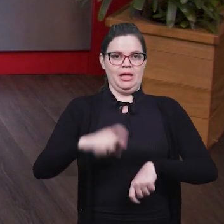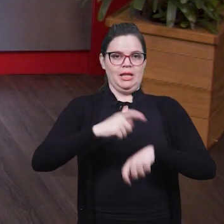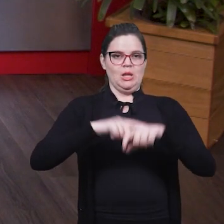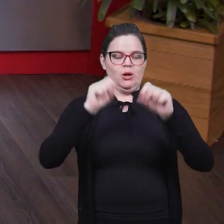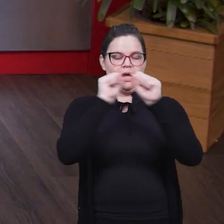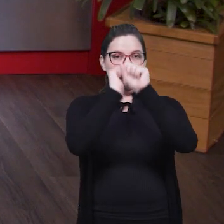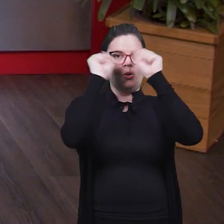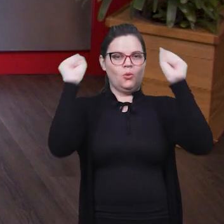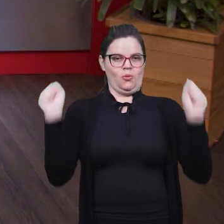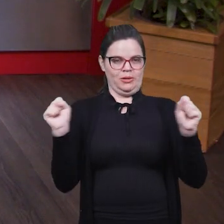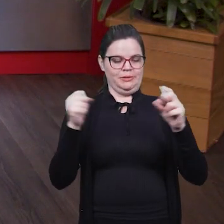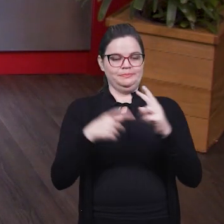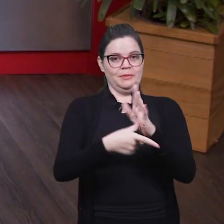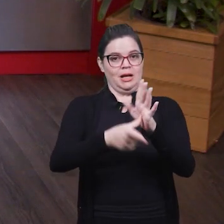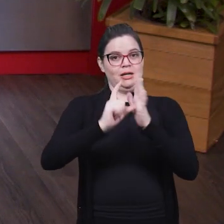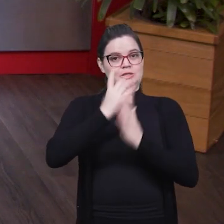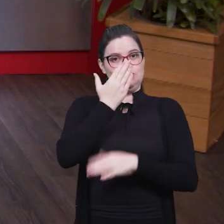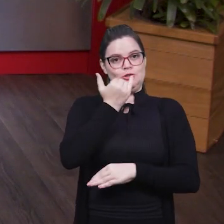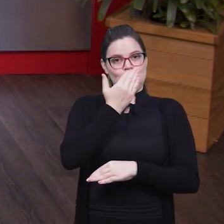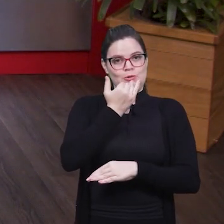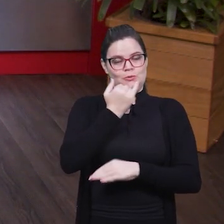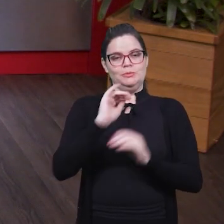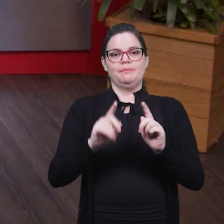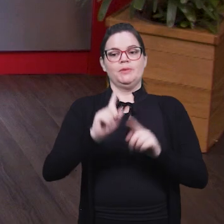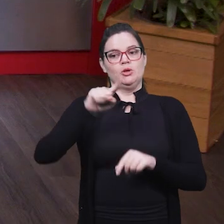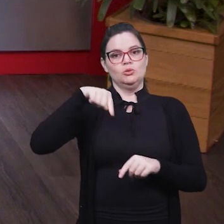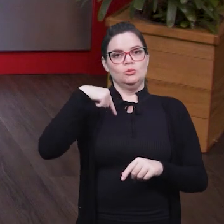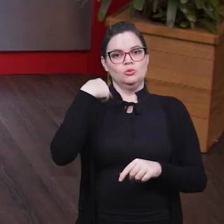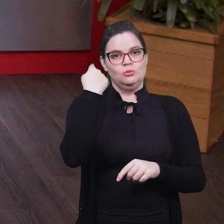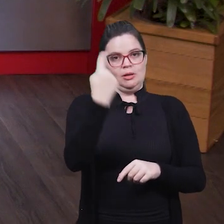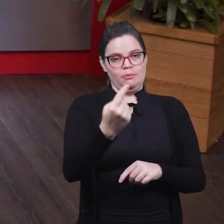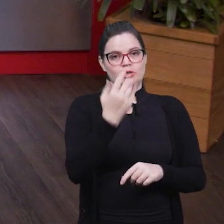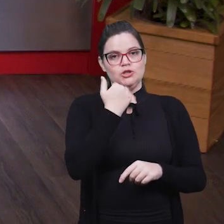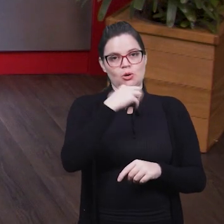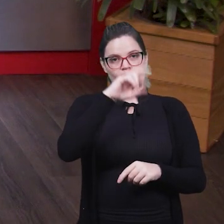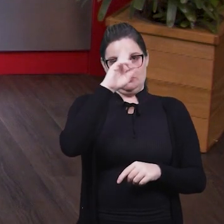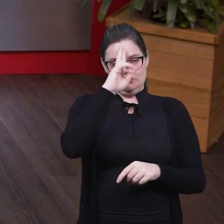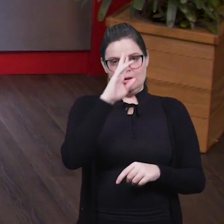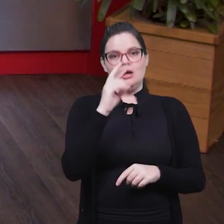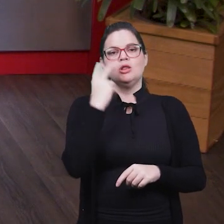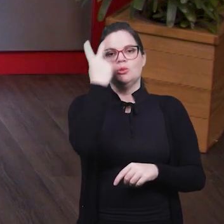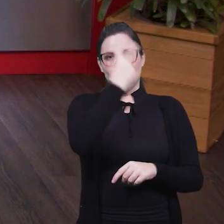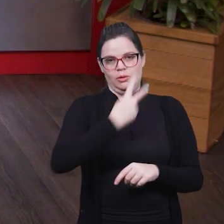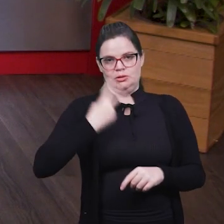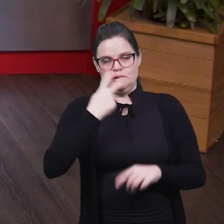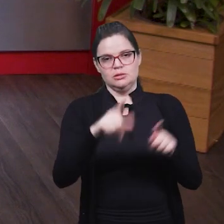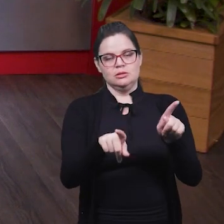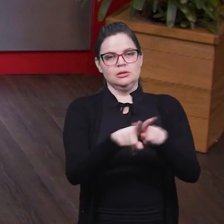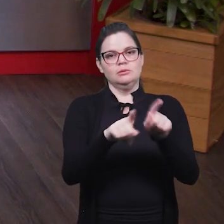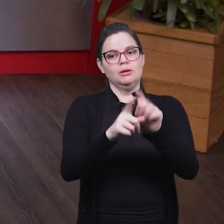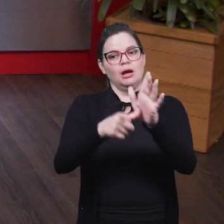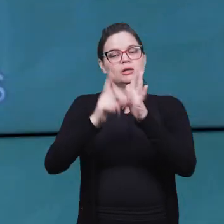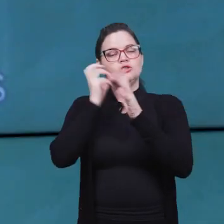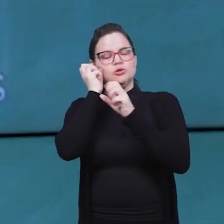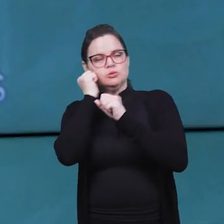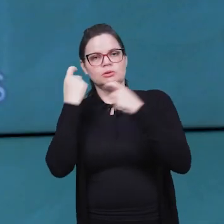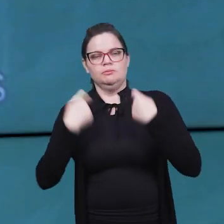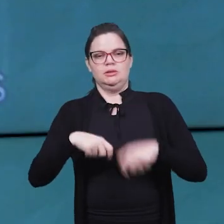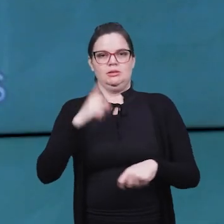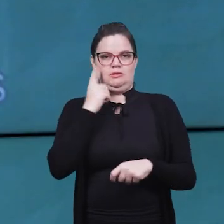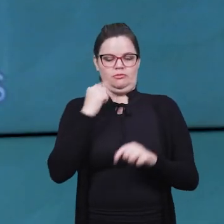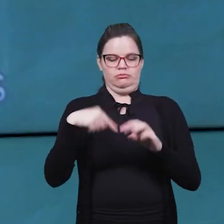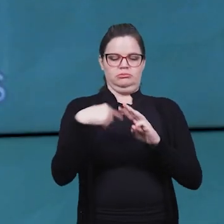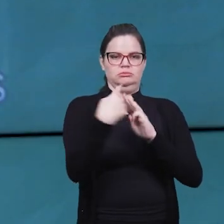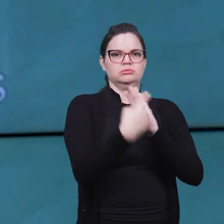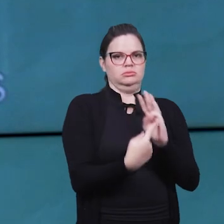acordar, antes das refeições, 2 horas após as refeições e antes de dormir. Sempre que